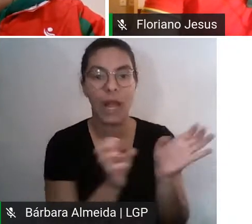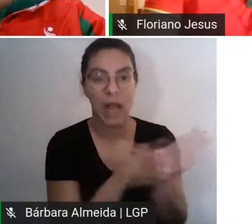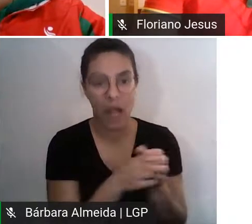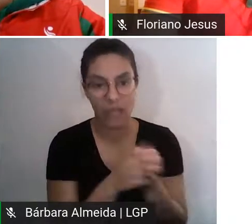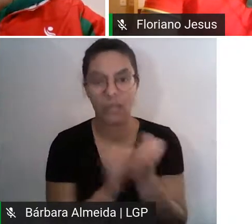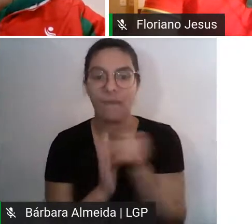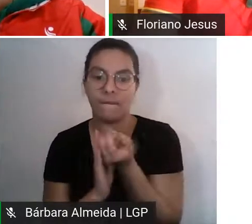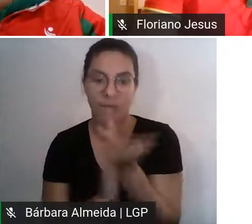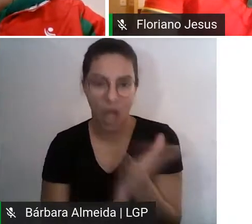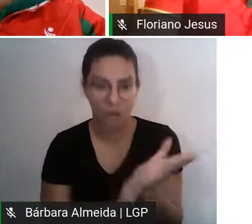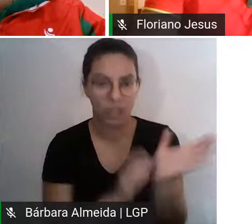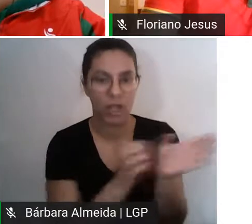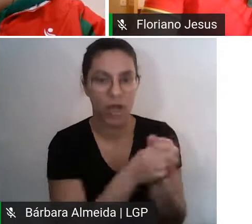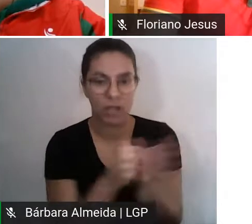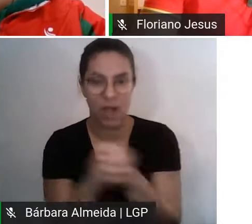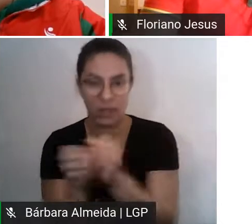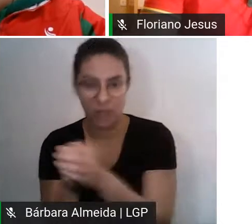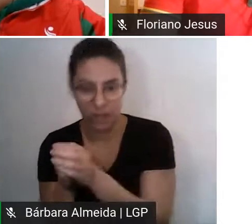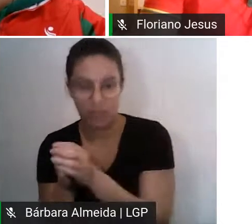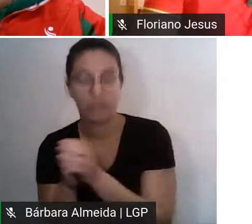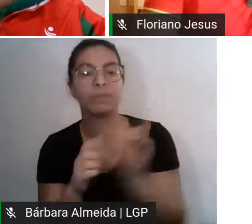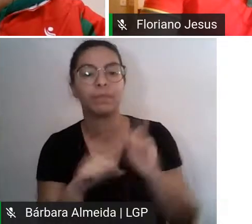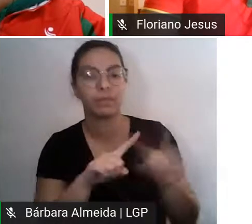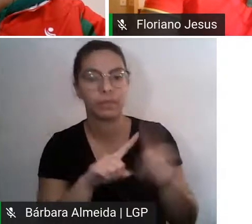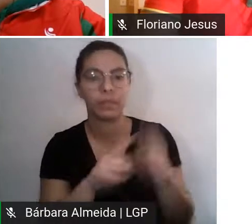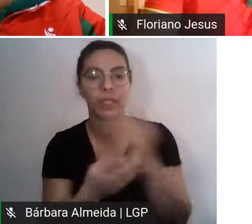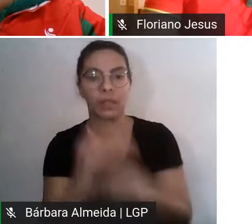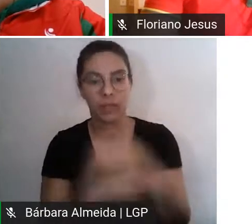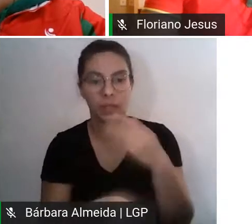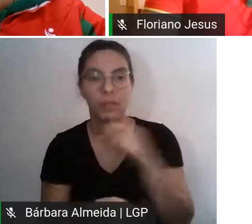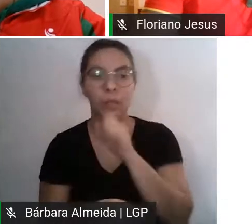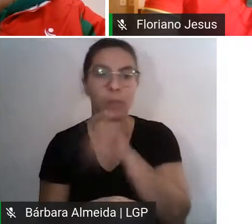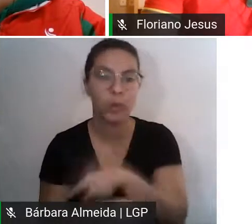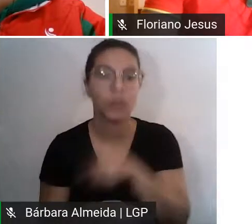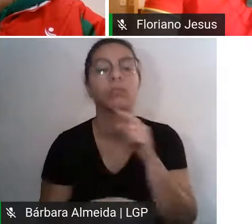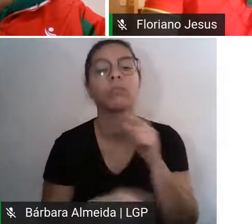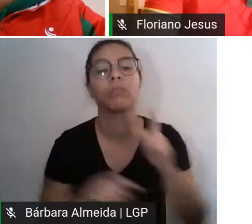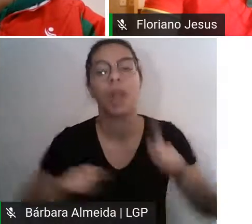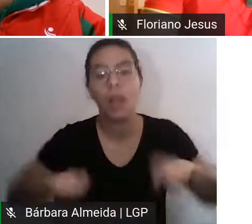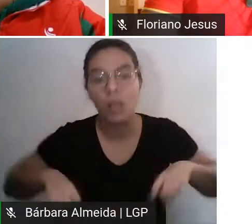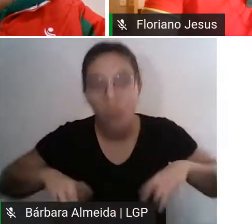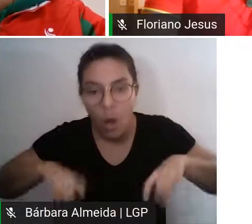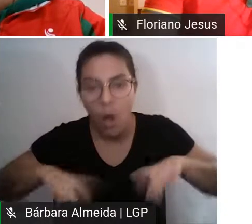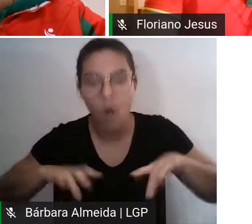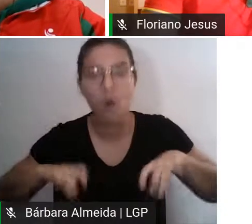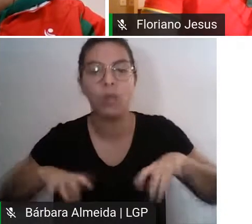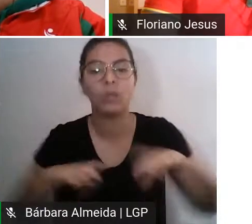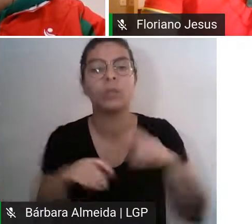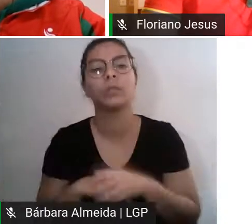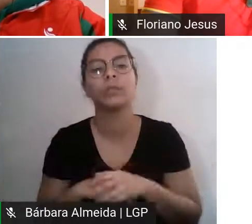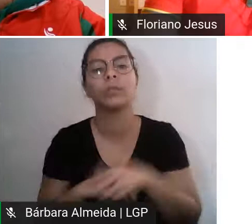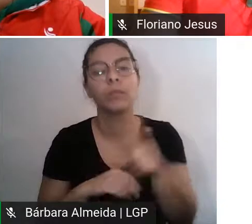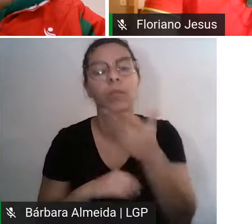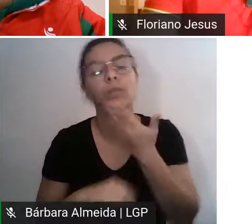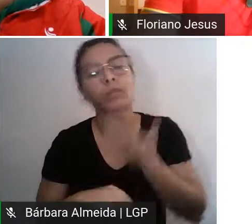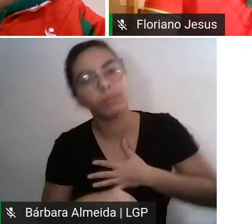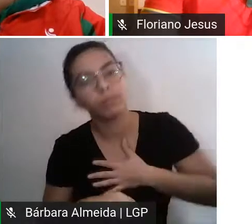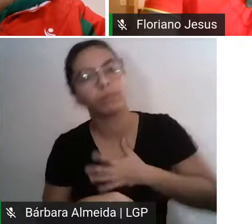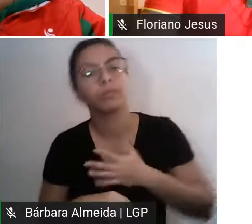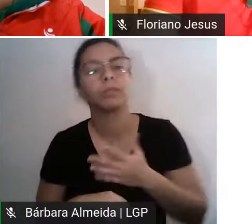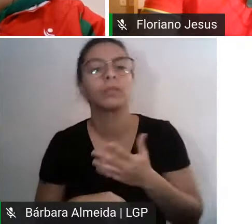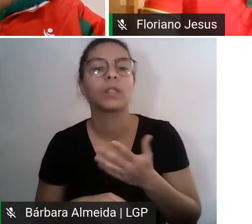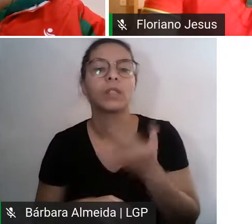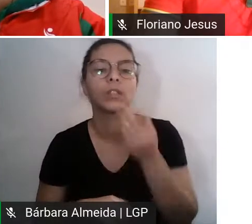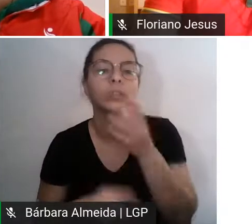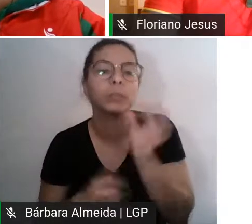vários tipos de deficiência, podendo inclusivamente ser praticado por atletas em cadeira de rodas. Diogo, podes descrever o essencial